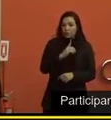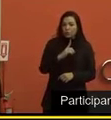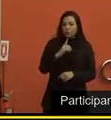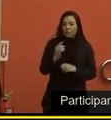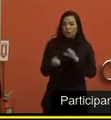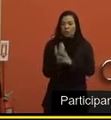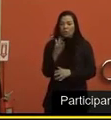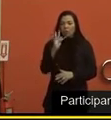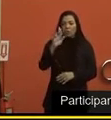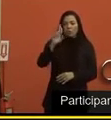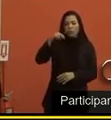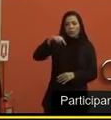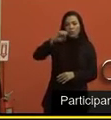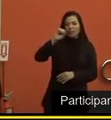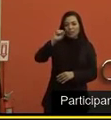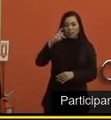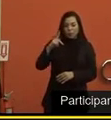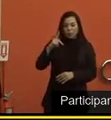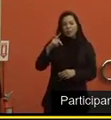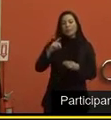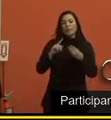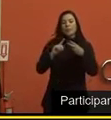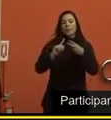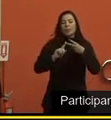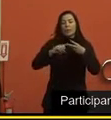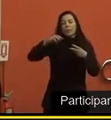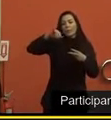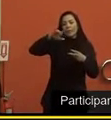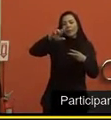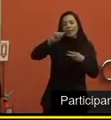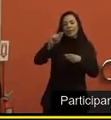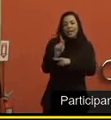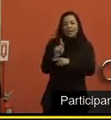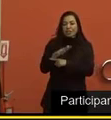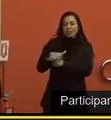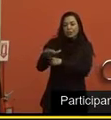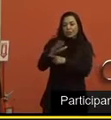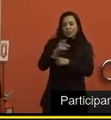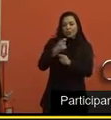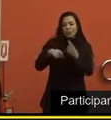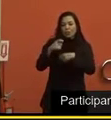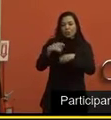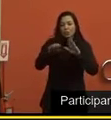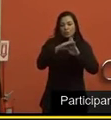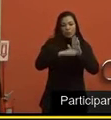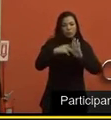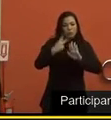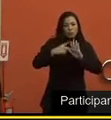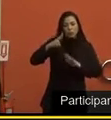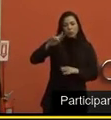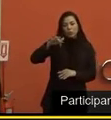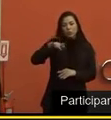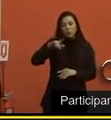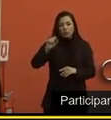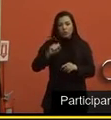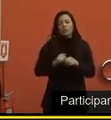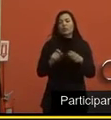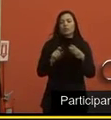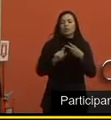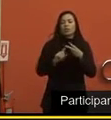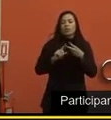FUNESP; Miriam Lopes Girelli, gerente de projetos da VUNESP; Renato Assis